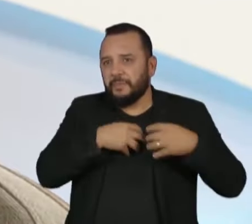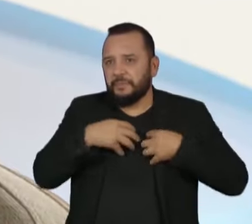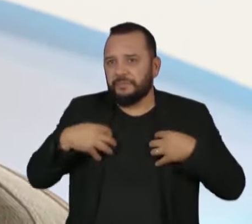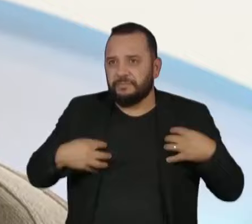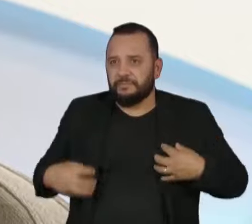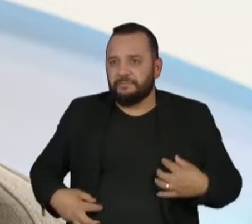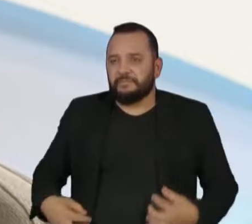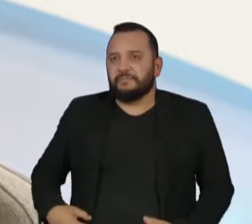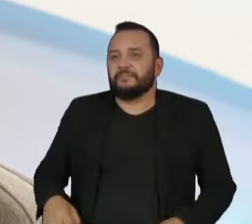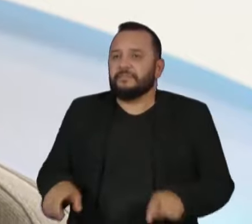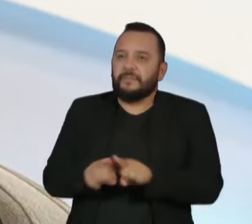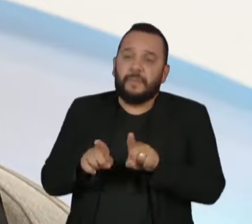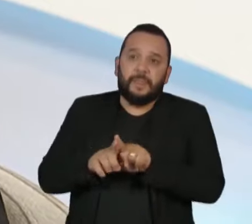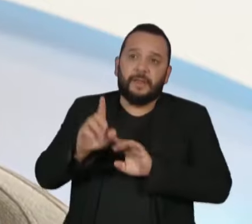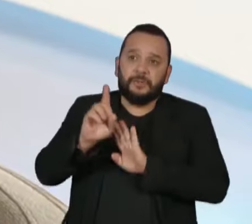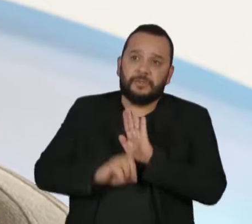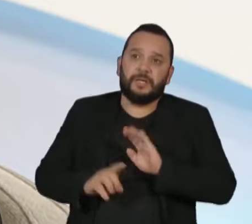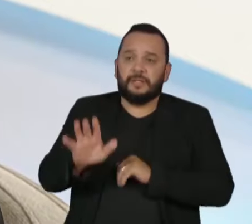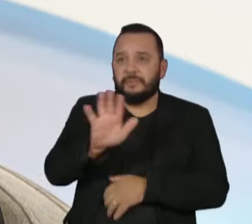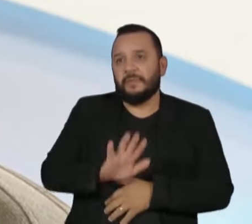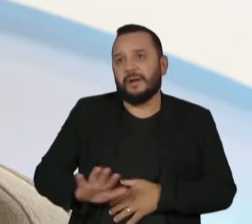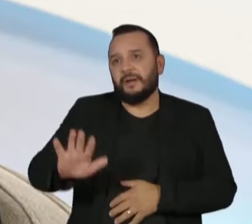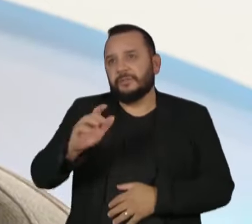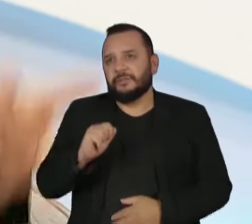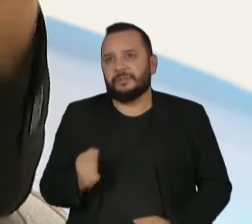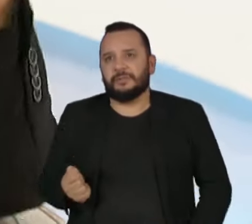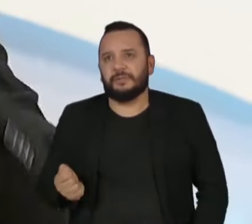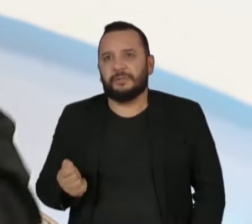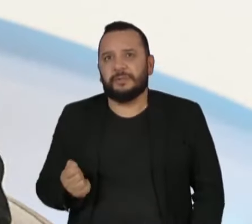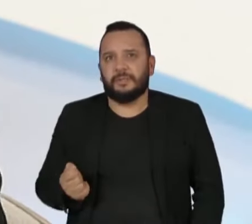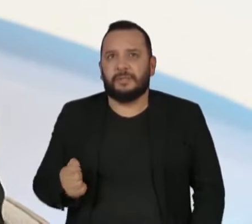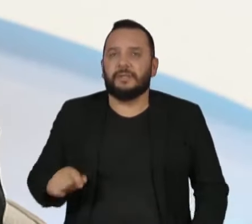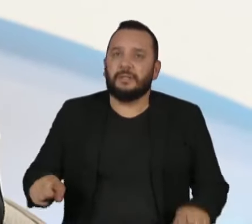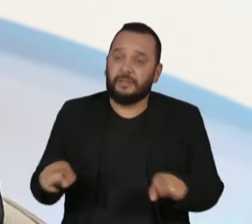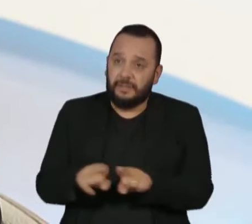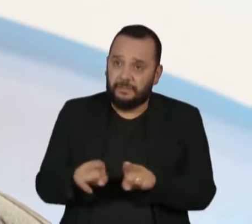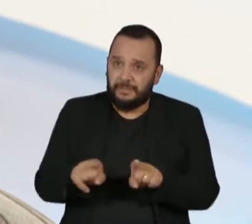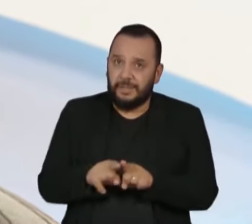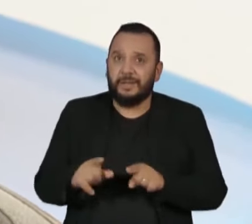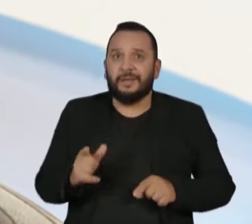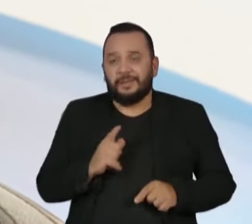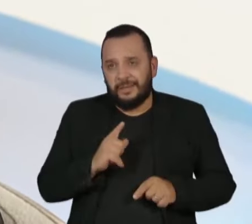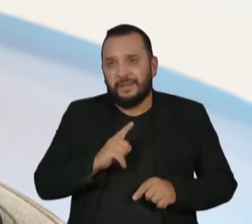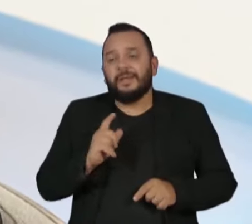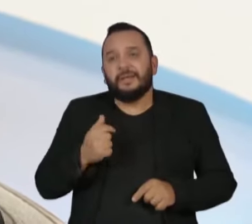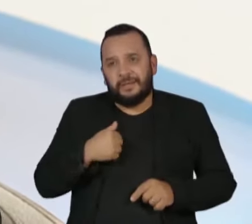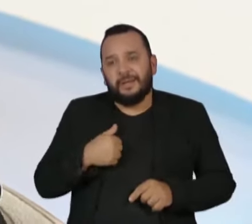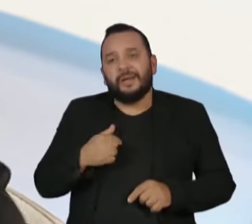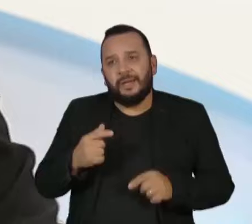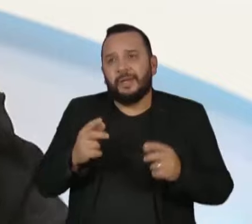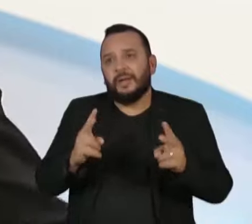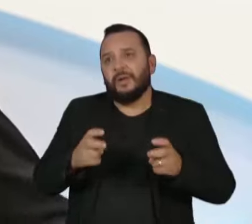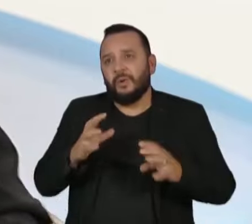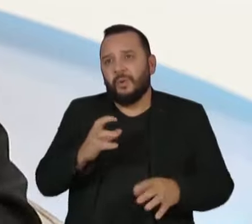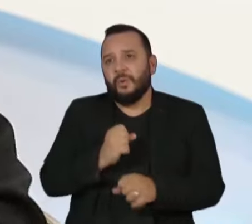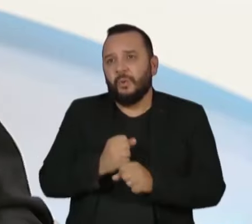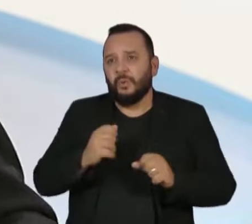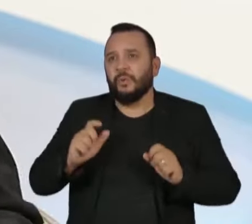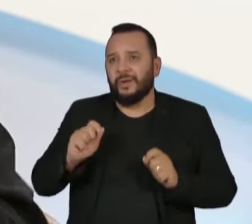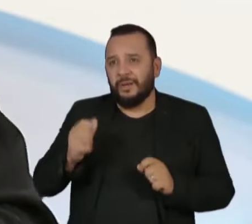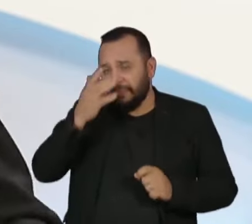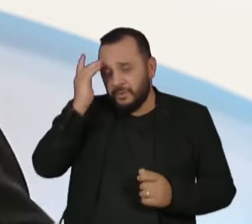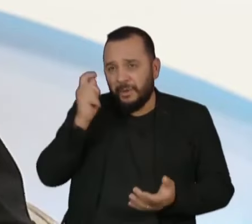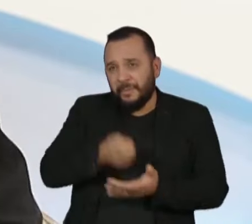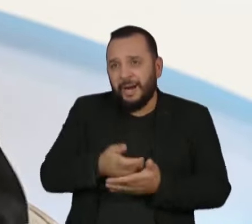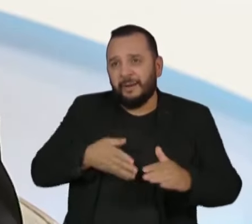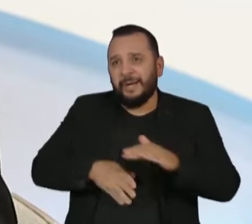direito sobre imagem quando são televisionados. E aí, além disso, ainda ganham a bilheteria. E você não ouve falar